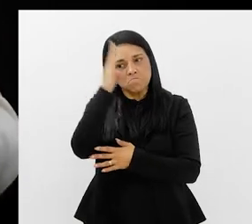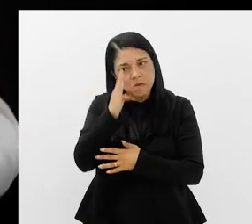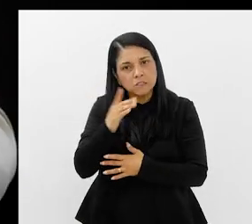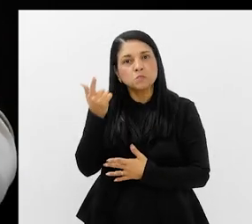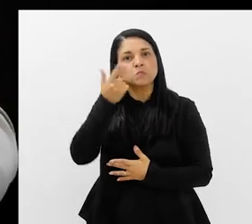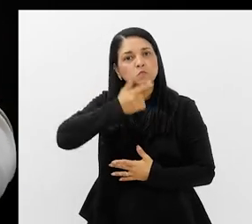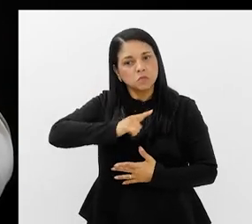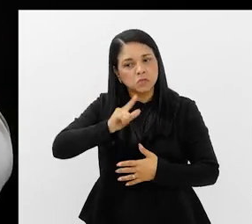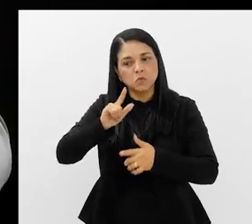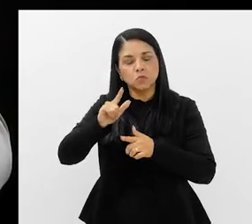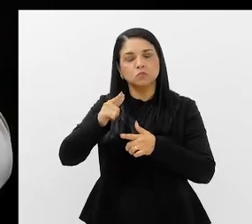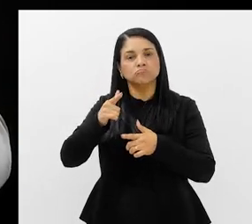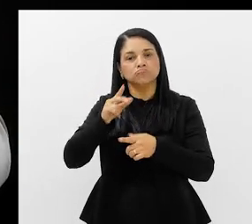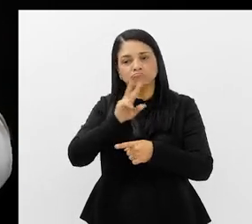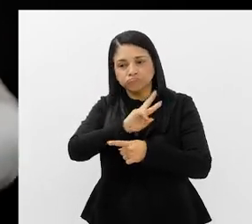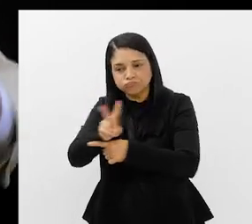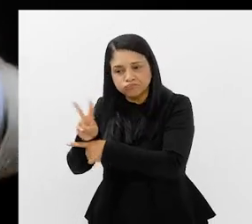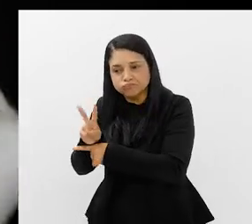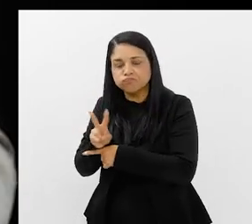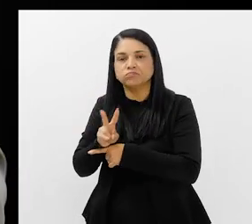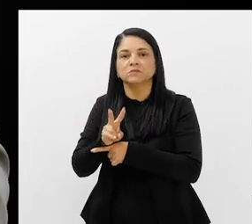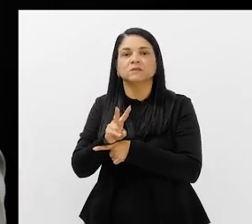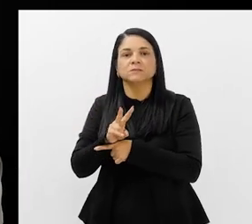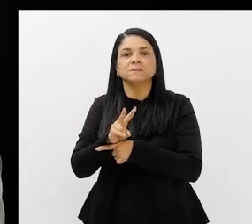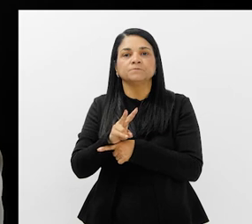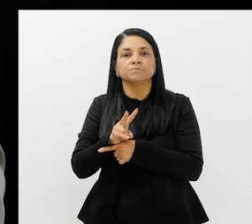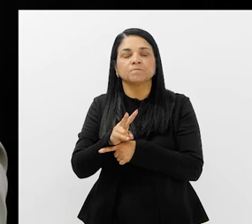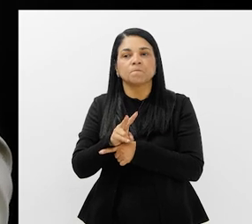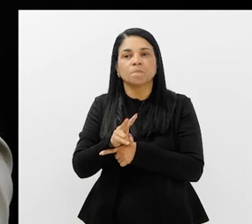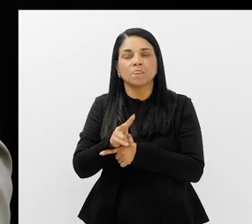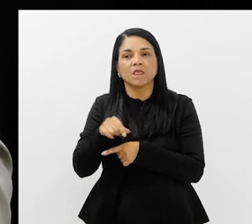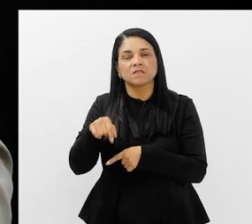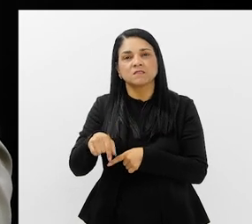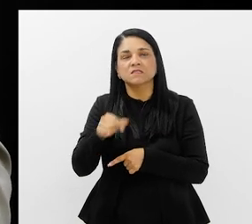casa, e o Brasil tem feito o seu dever de casa, que mesmo no campo,